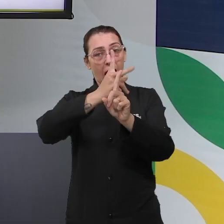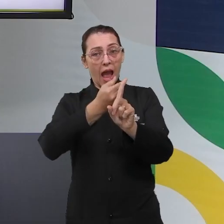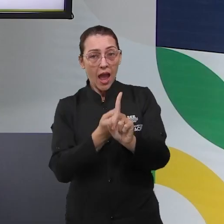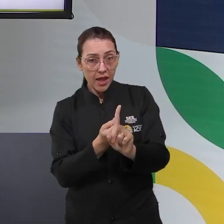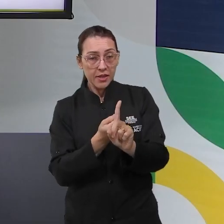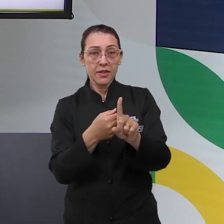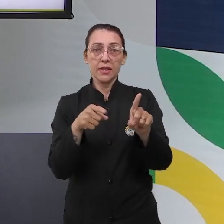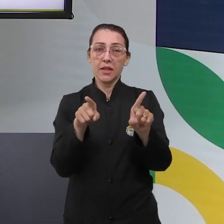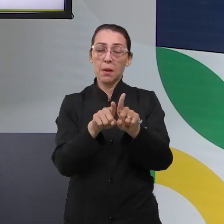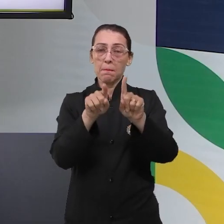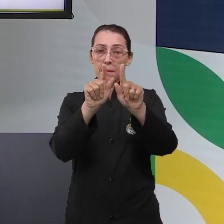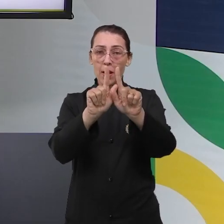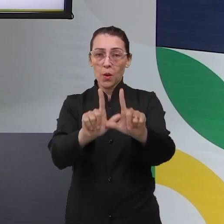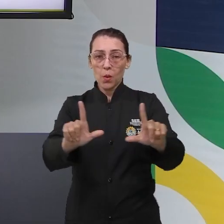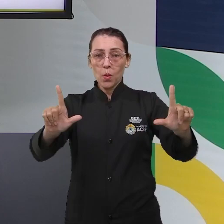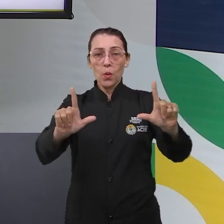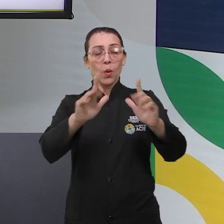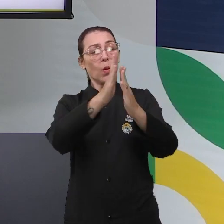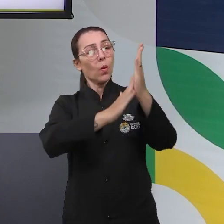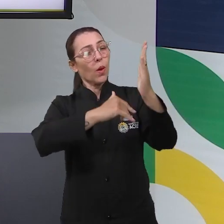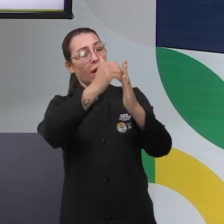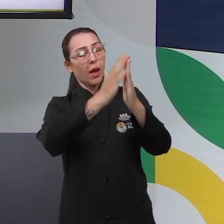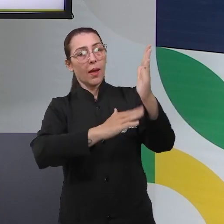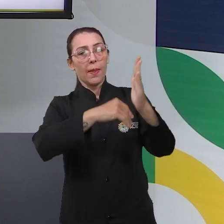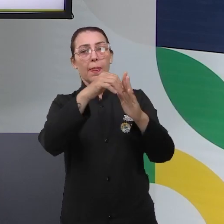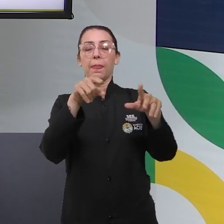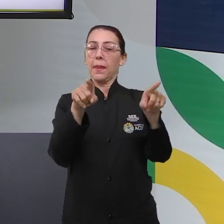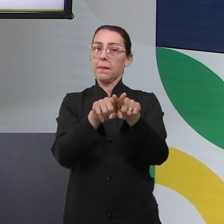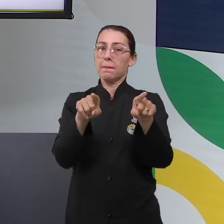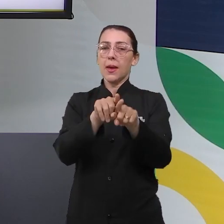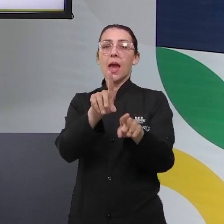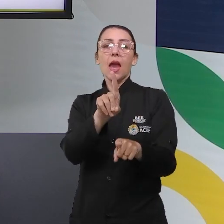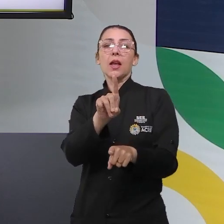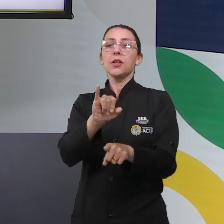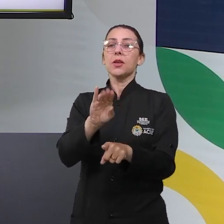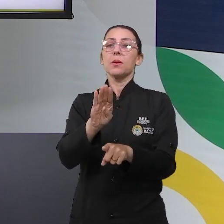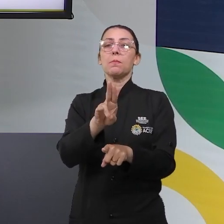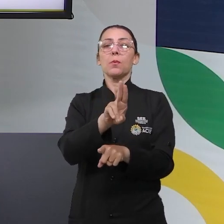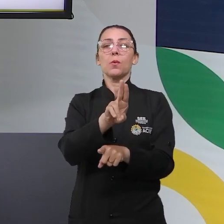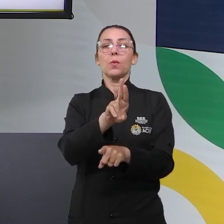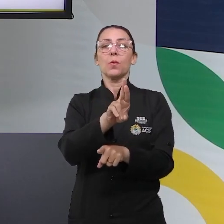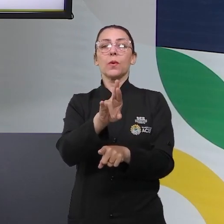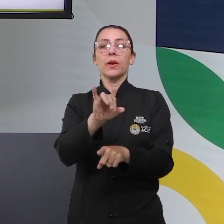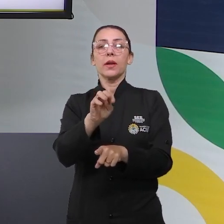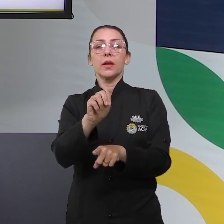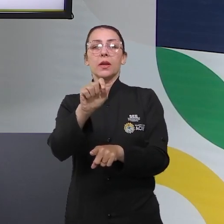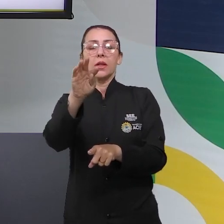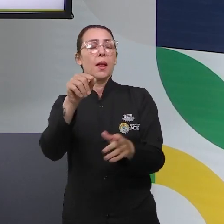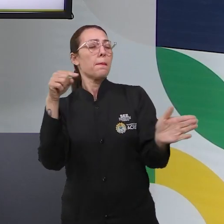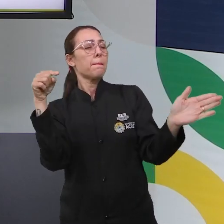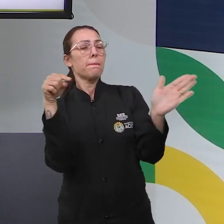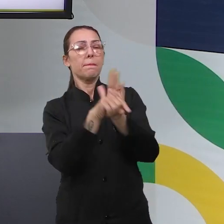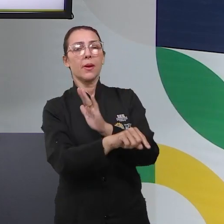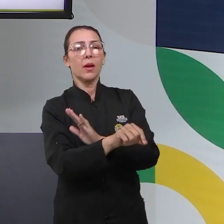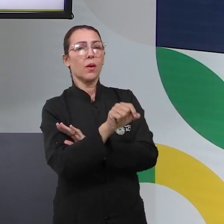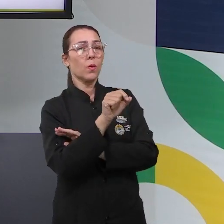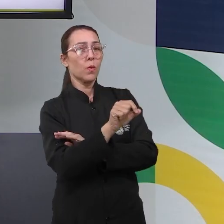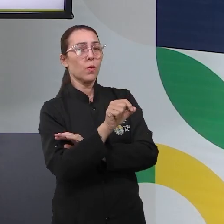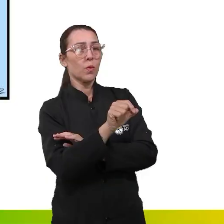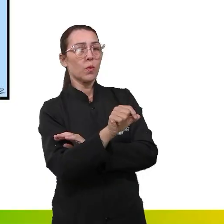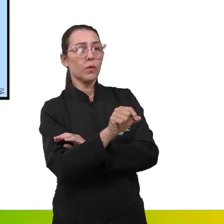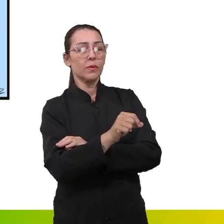si, quadros, tá bom? Também chama de dibuhista. Então, aí ela pergunta a outra. Olha, observe